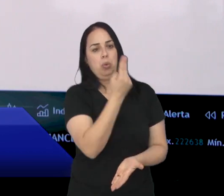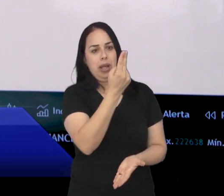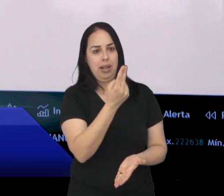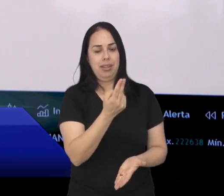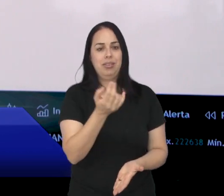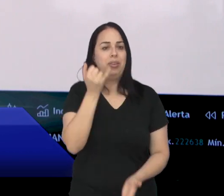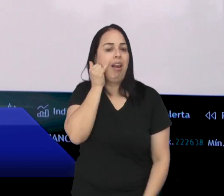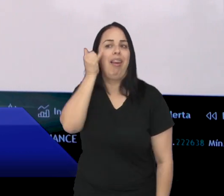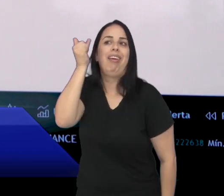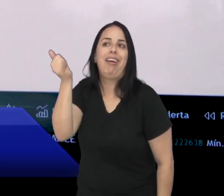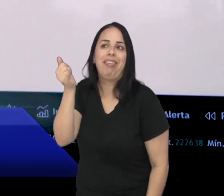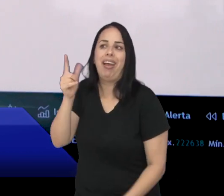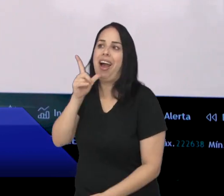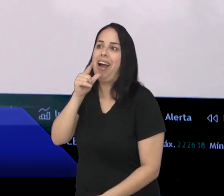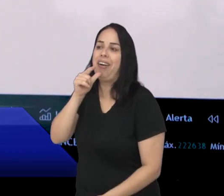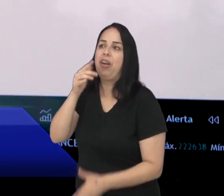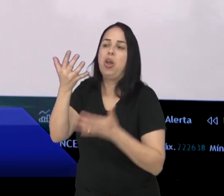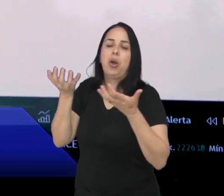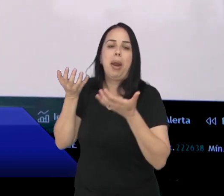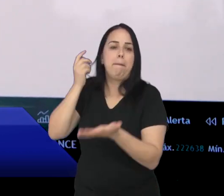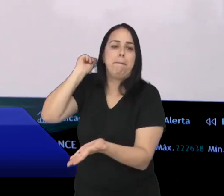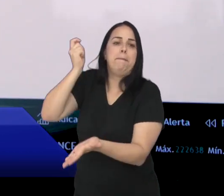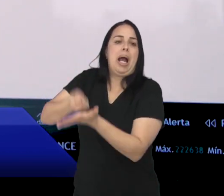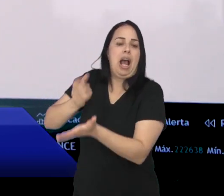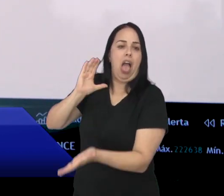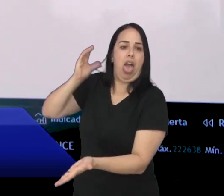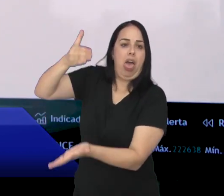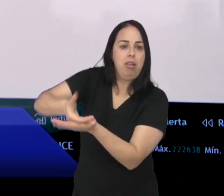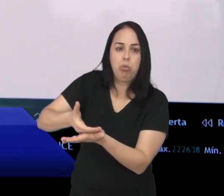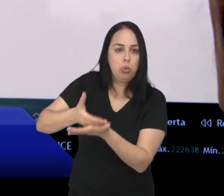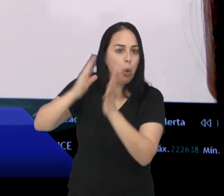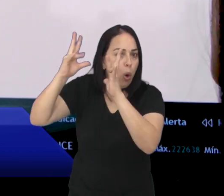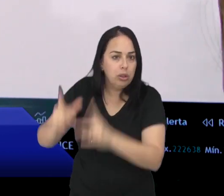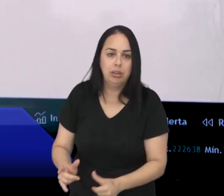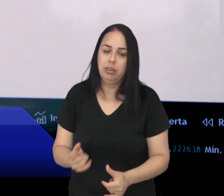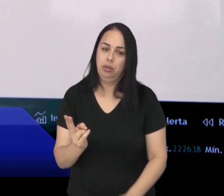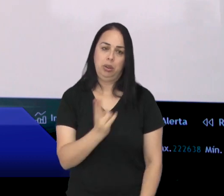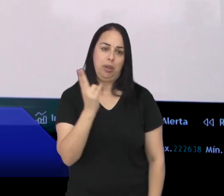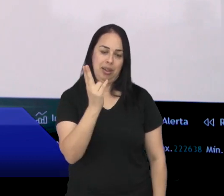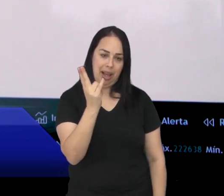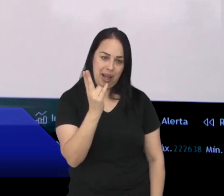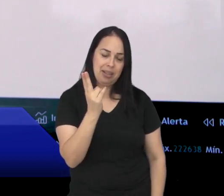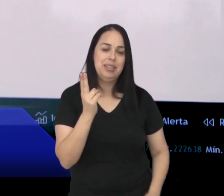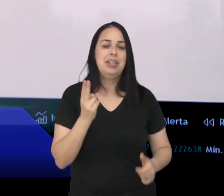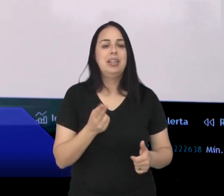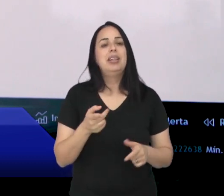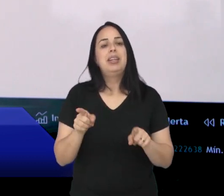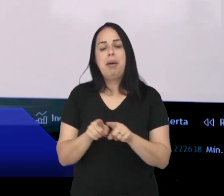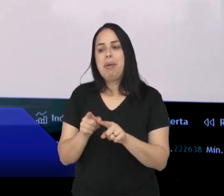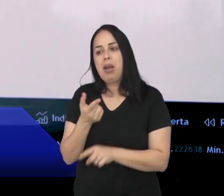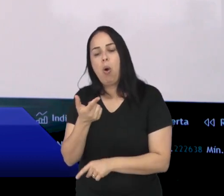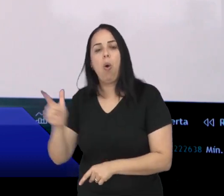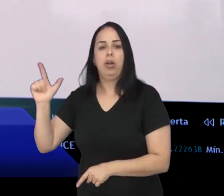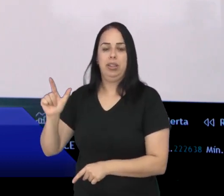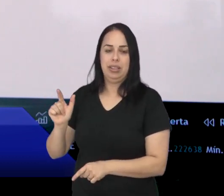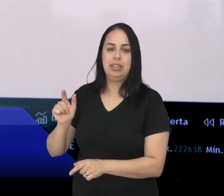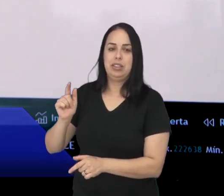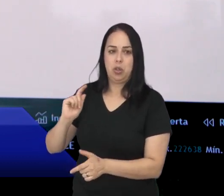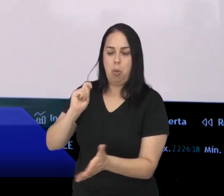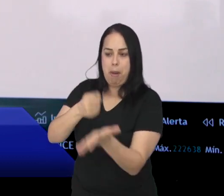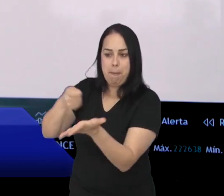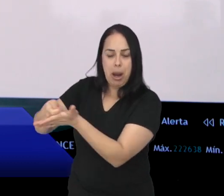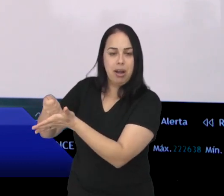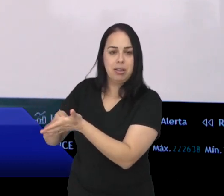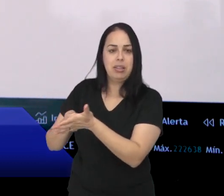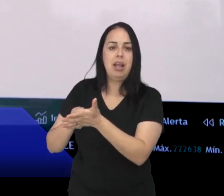na água e falar, ô água, eu quero quitar todas as águas da minha vida? Não dá, ou seja, a conta fixa. As outras contas que tem como quitar não entra nisso.